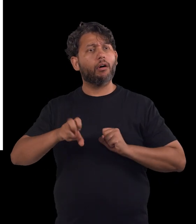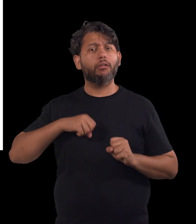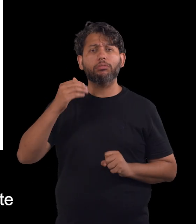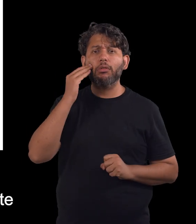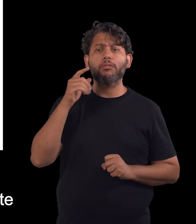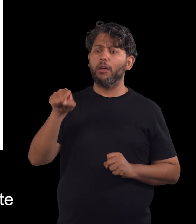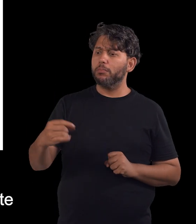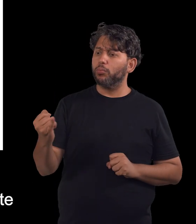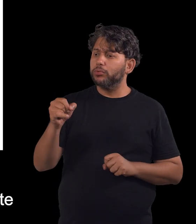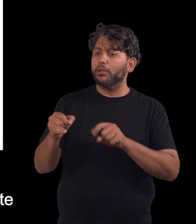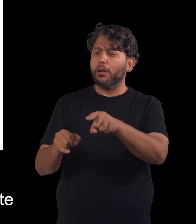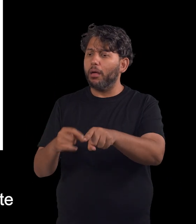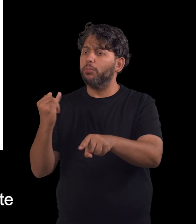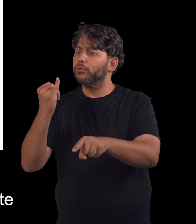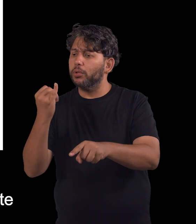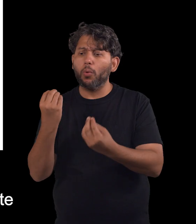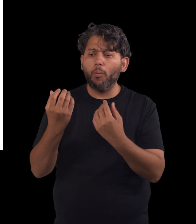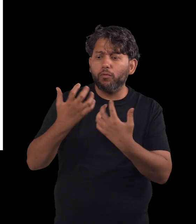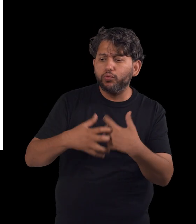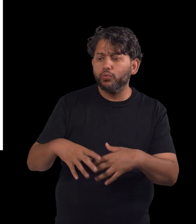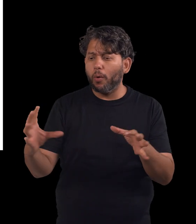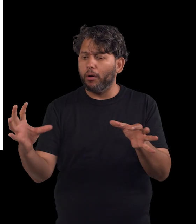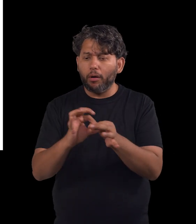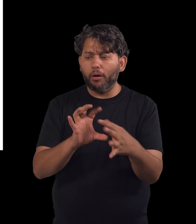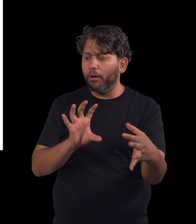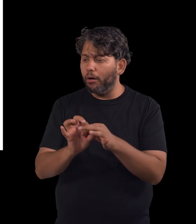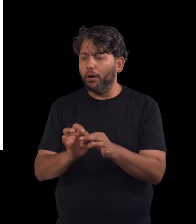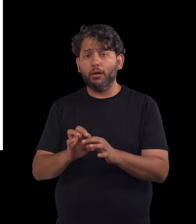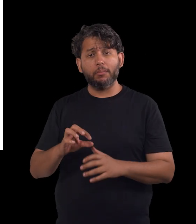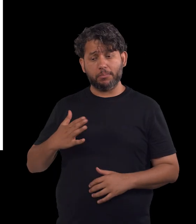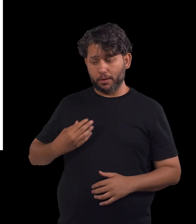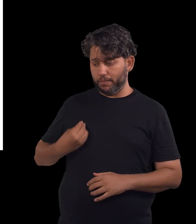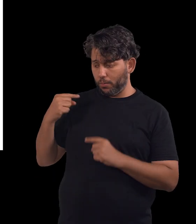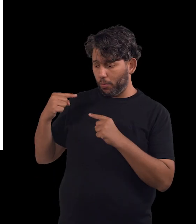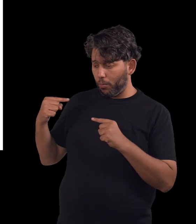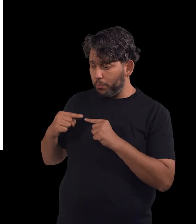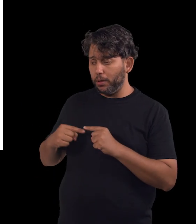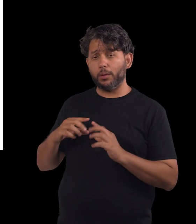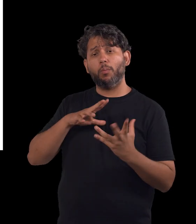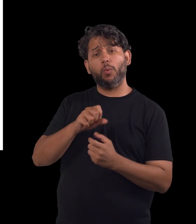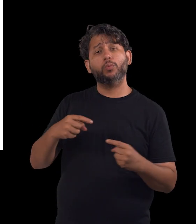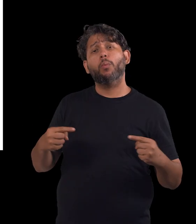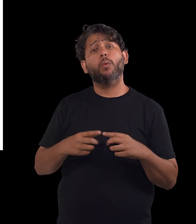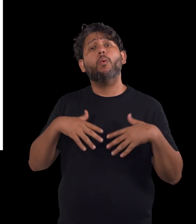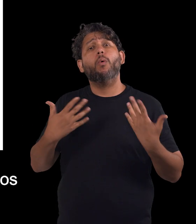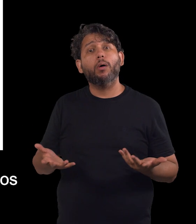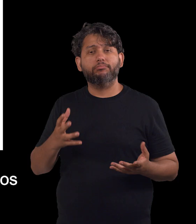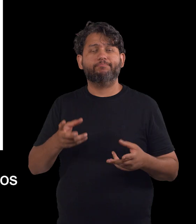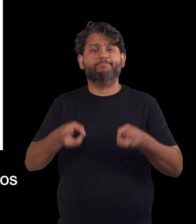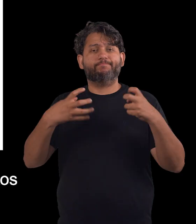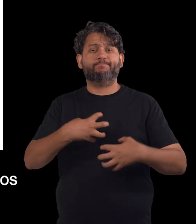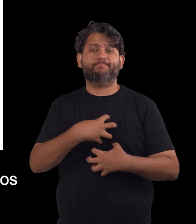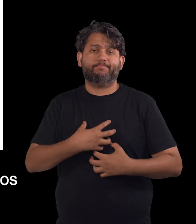objetivo, compreendendo por que ele é importante e como se relaciona com desafios locais e mundiais.